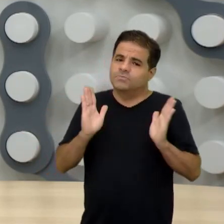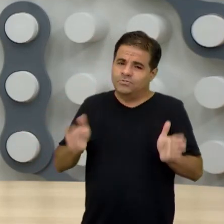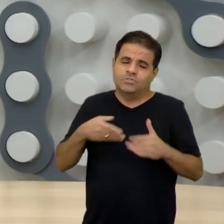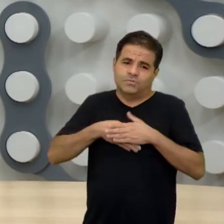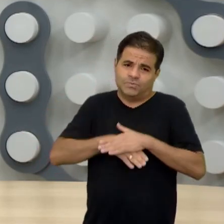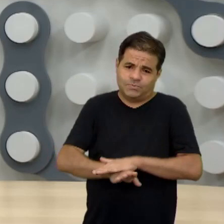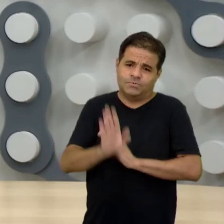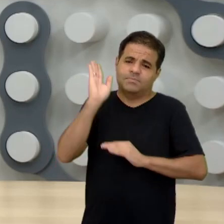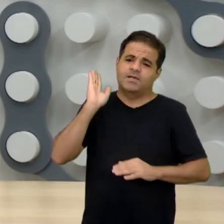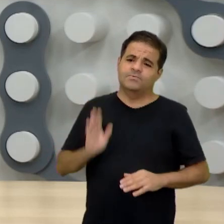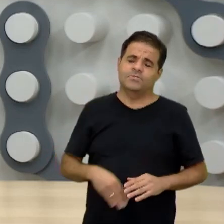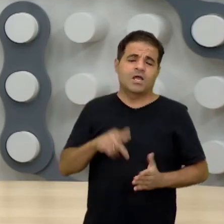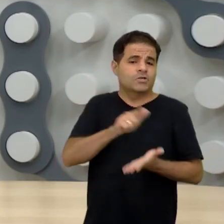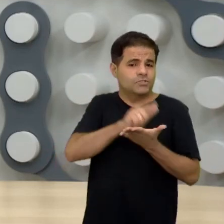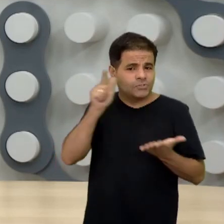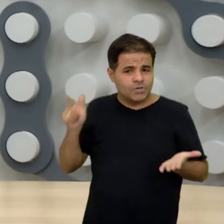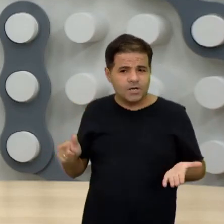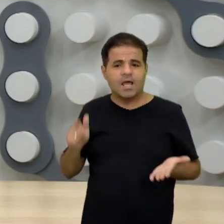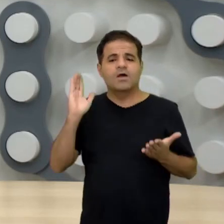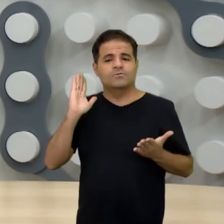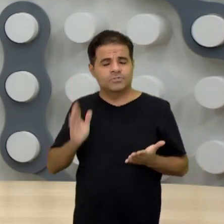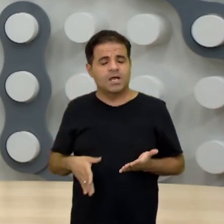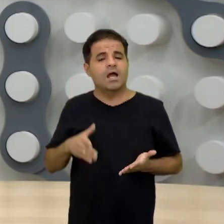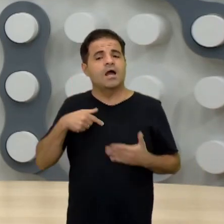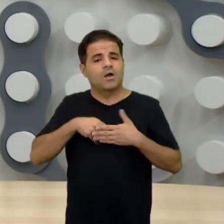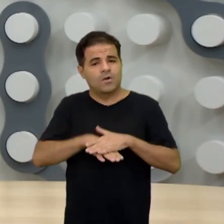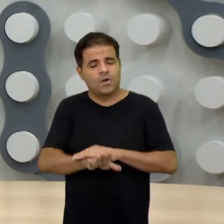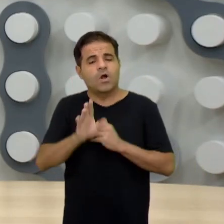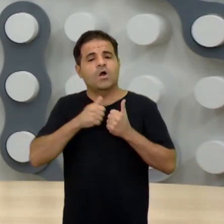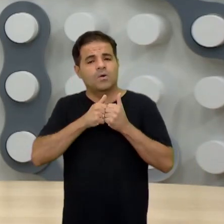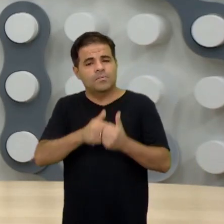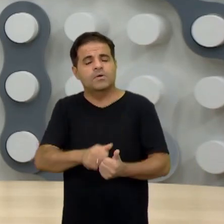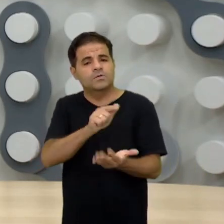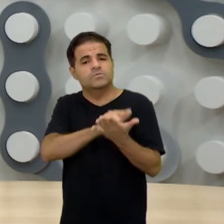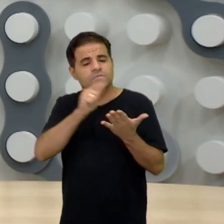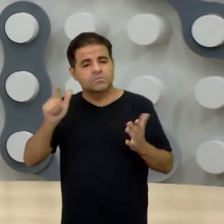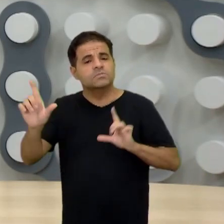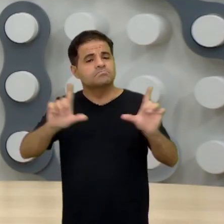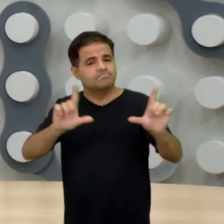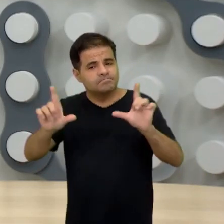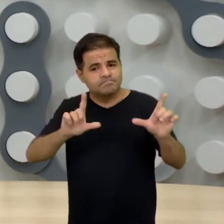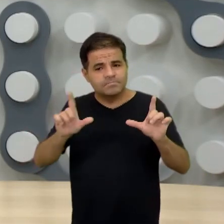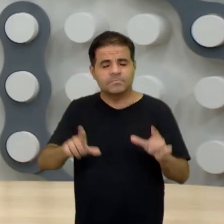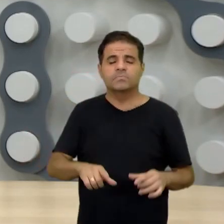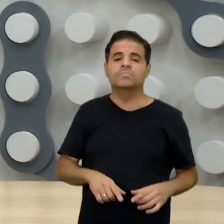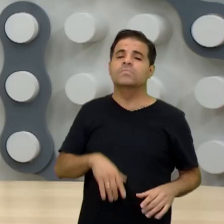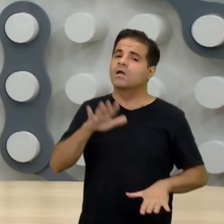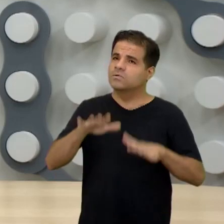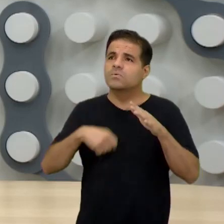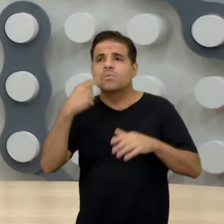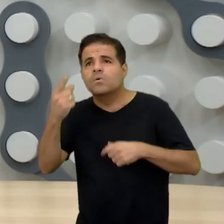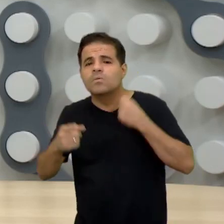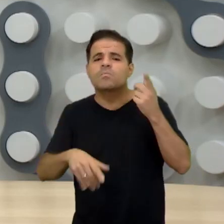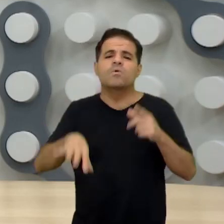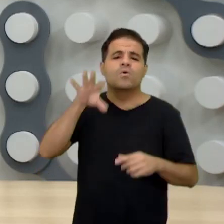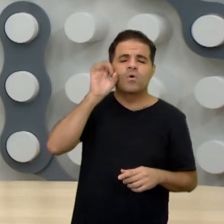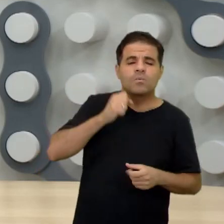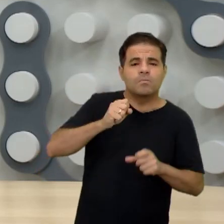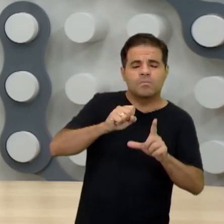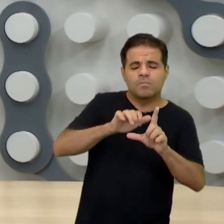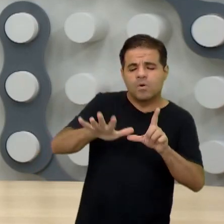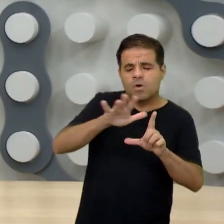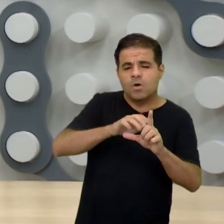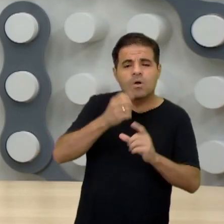acostumado a ler os jornais, eu sou acostumado a acompanhar os jornais televisivos, eu de vez em quando ouço alguns